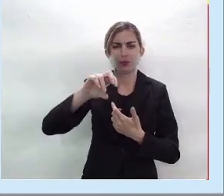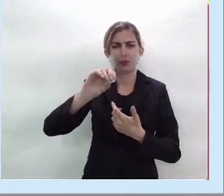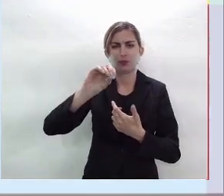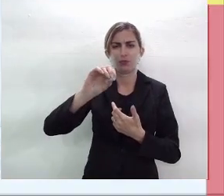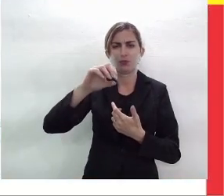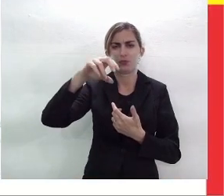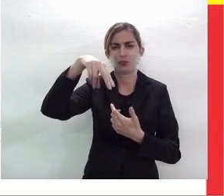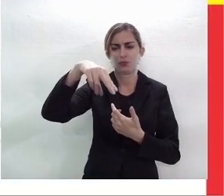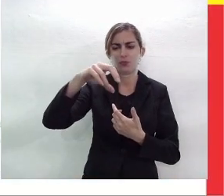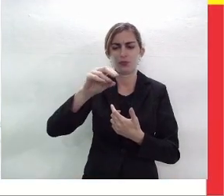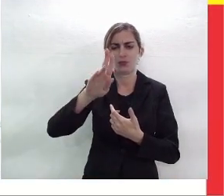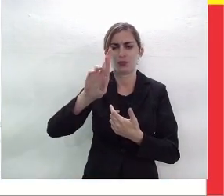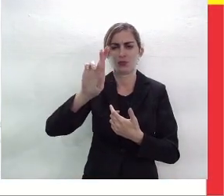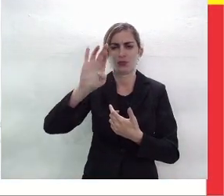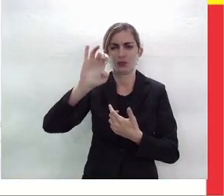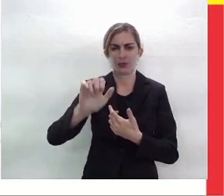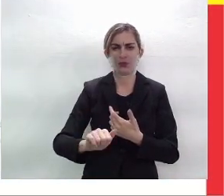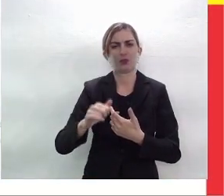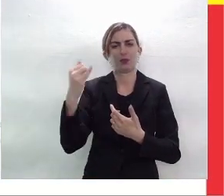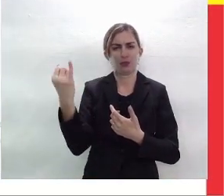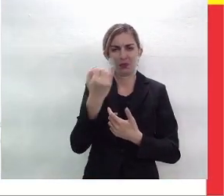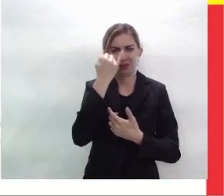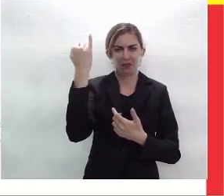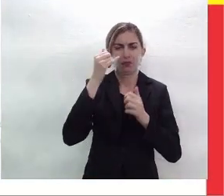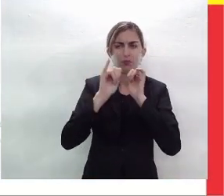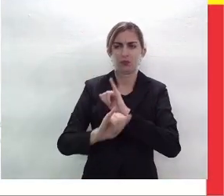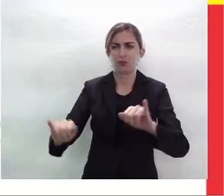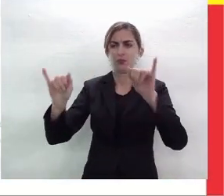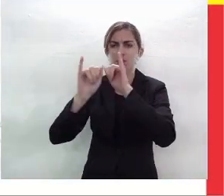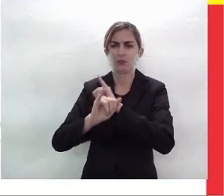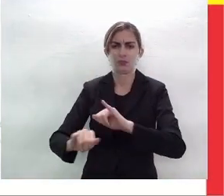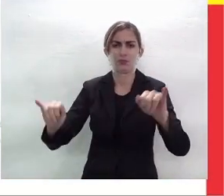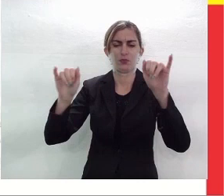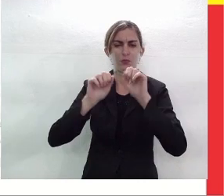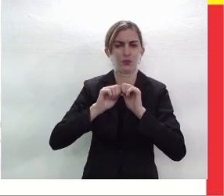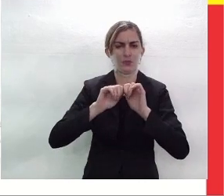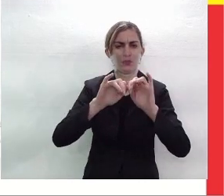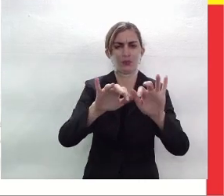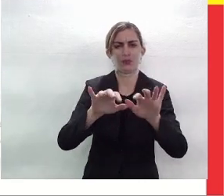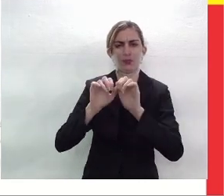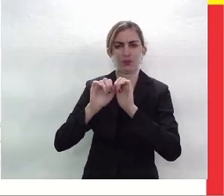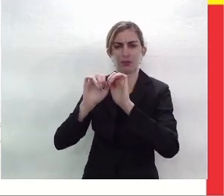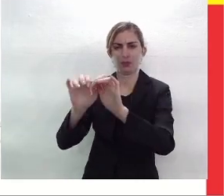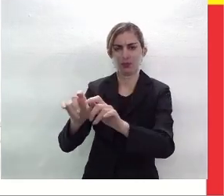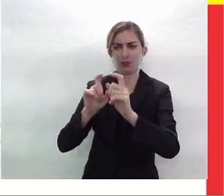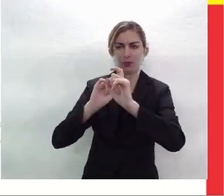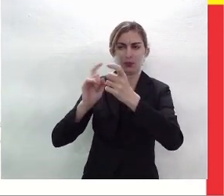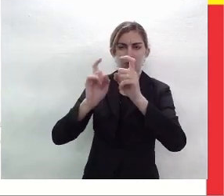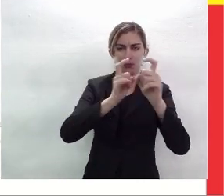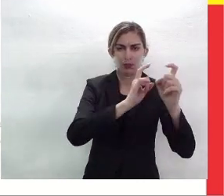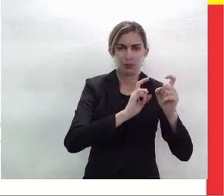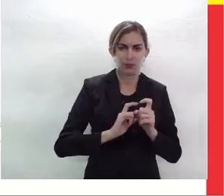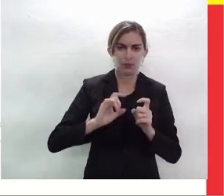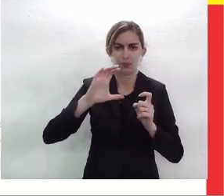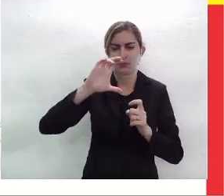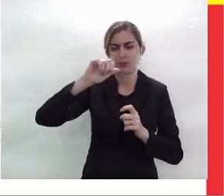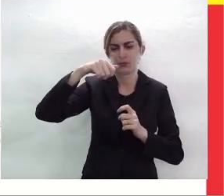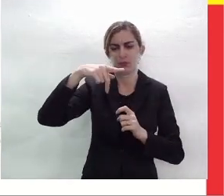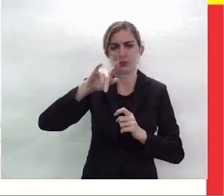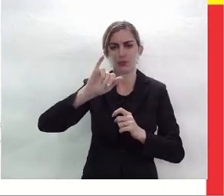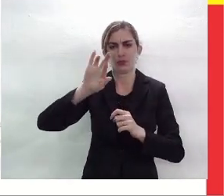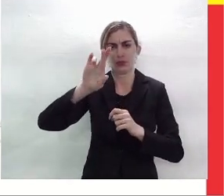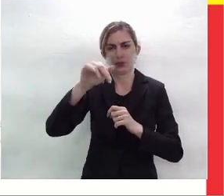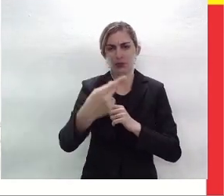ele também tem um peso, uma importância na divulgação e disseminação e na articulação